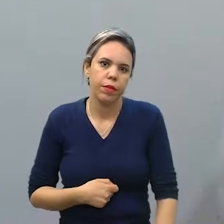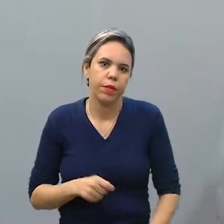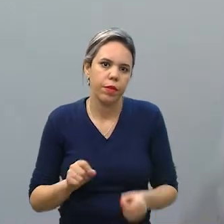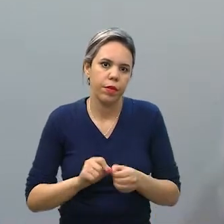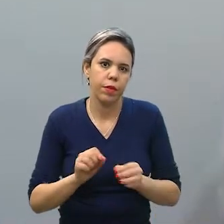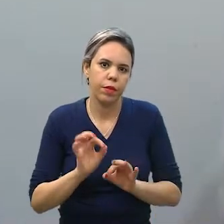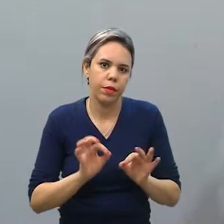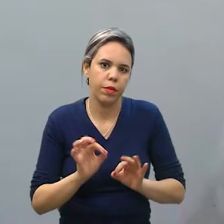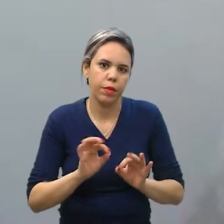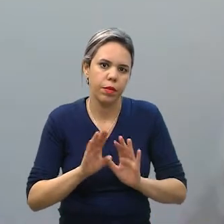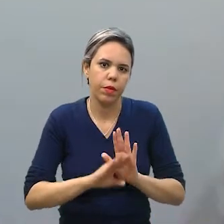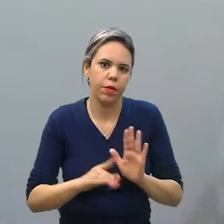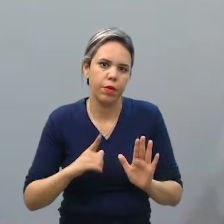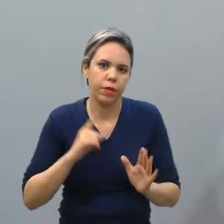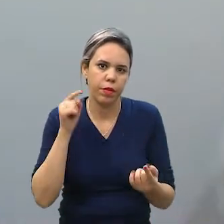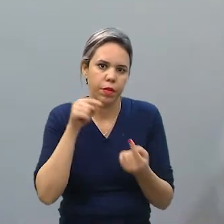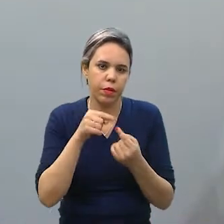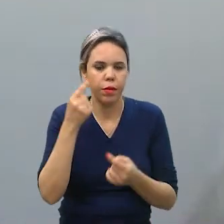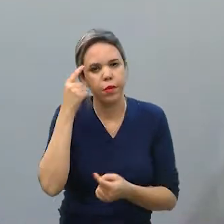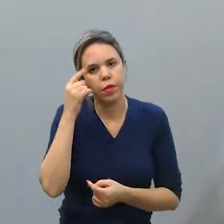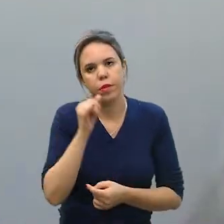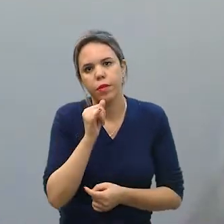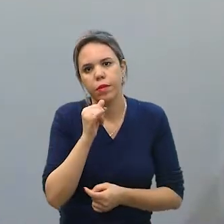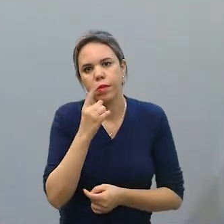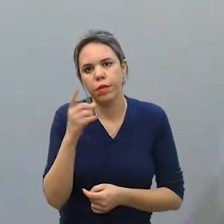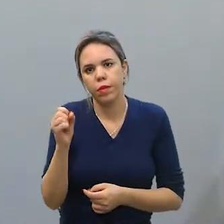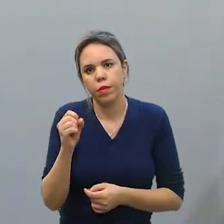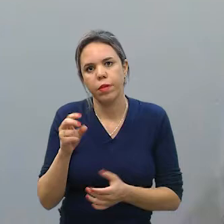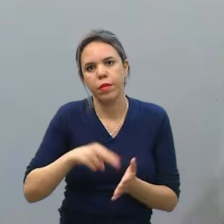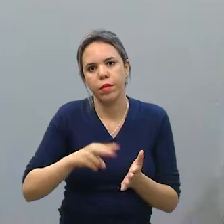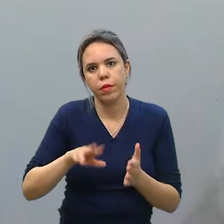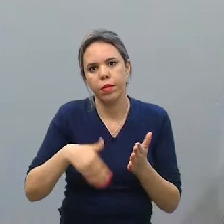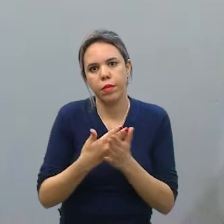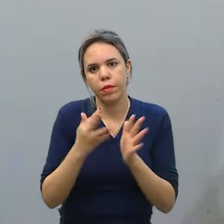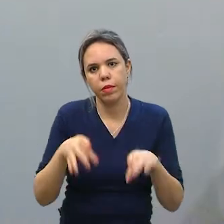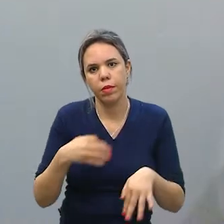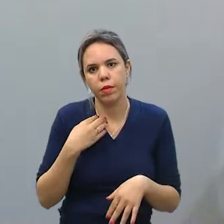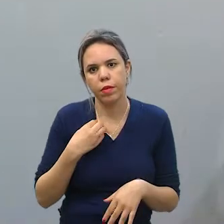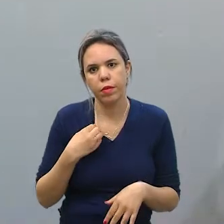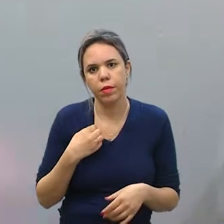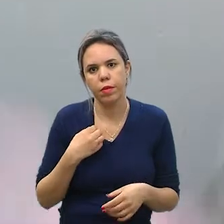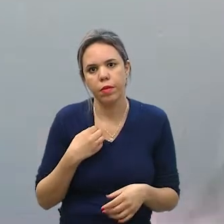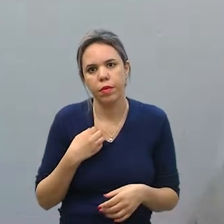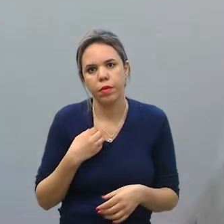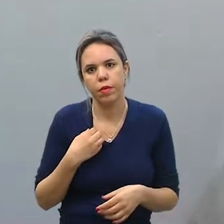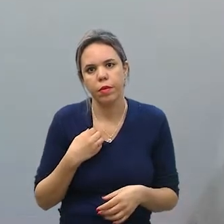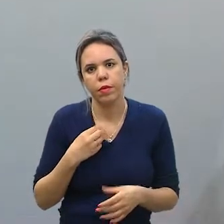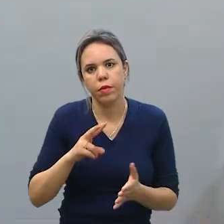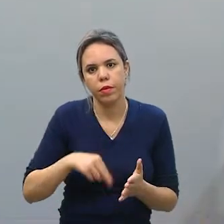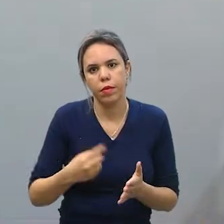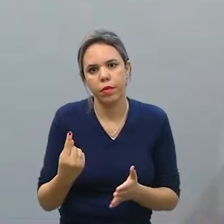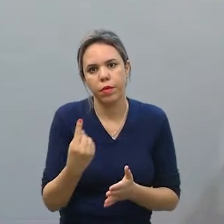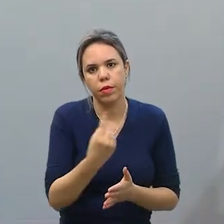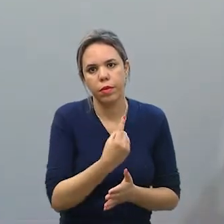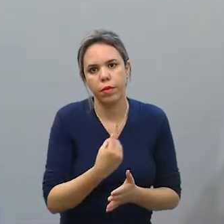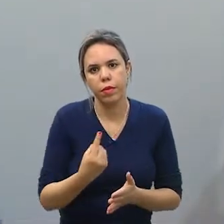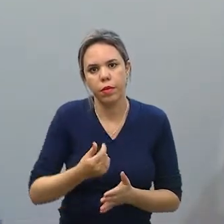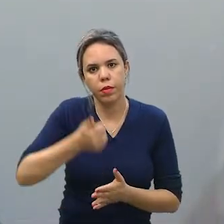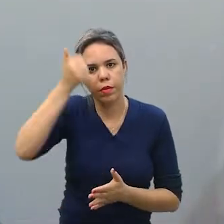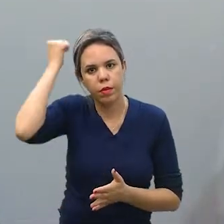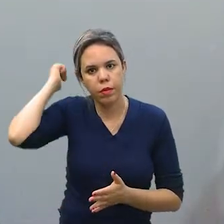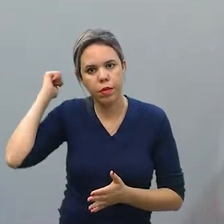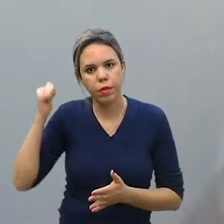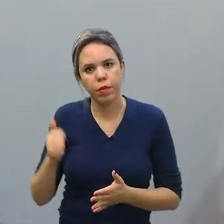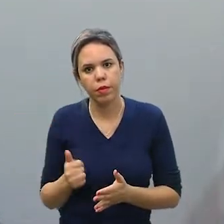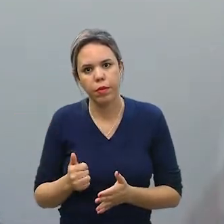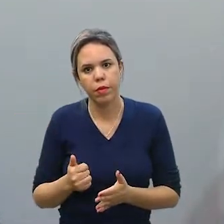esse planejamento, então, você tem que ter ideia, vamos supor, se eu for ler 10 obras daqui até o final, que seria o ideal, né, ler as 10 obras para cada do vestibular